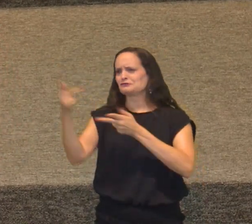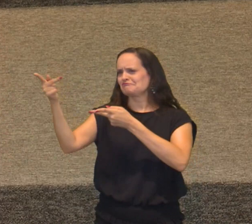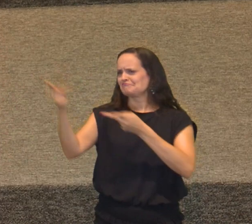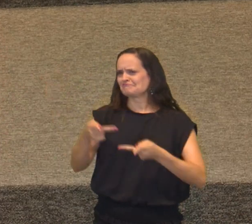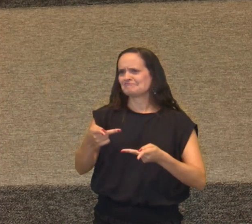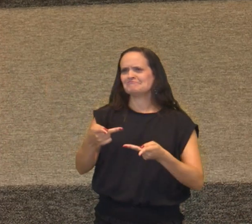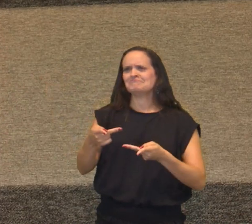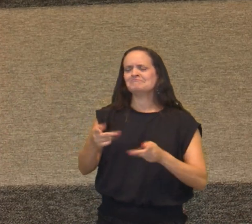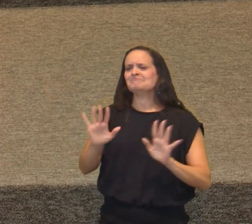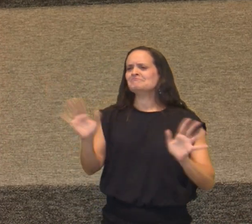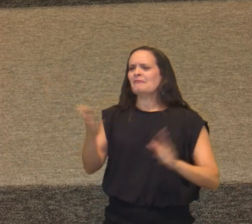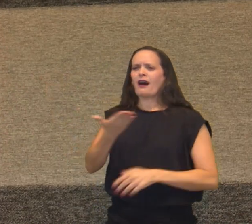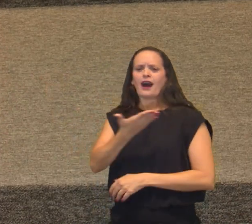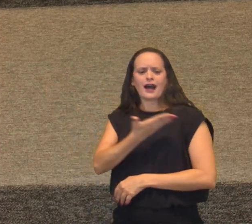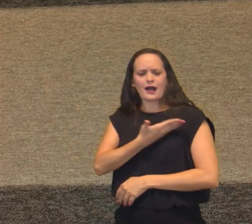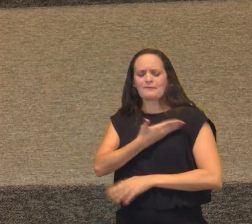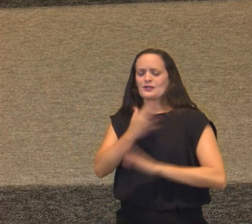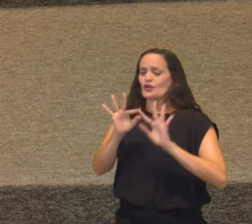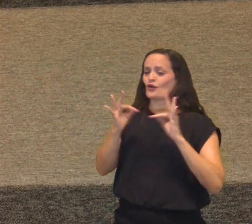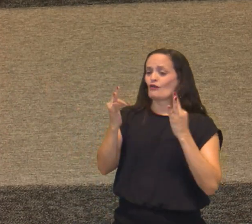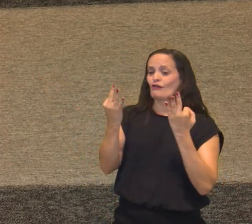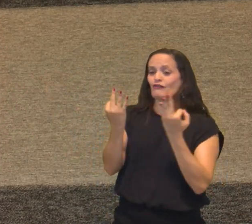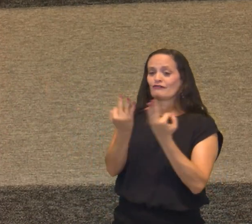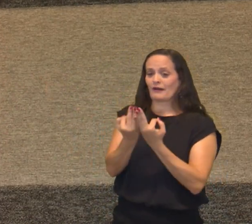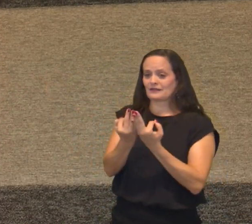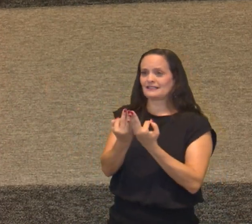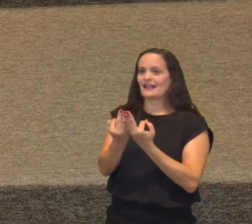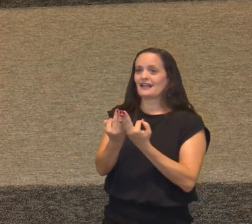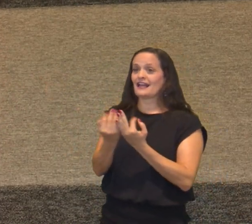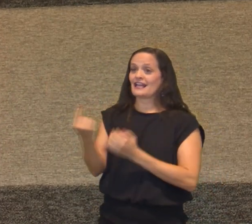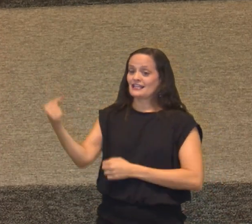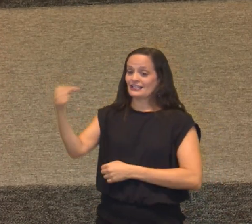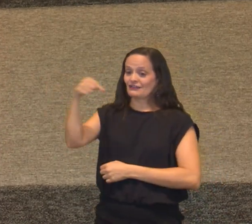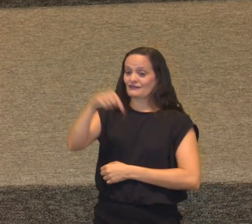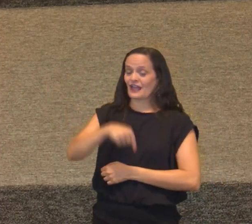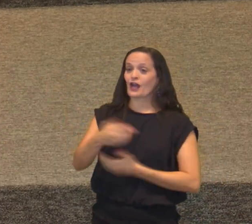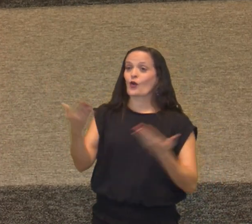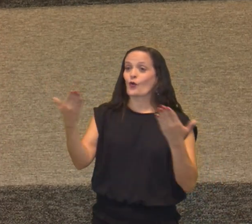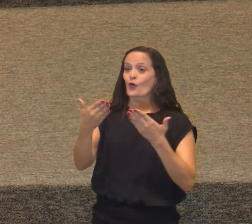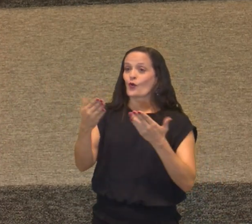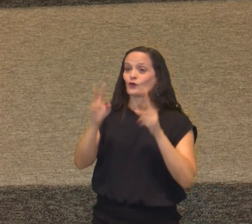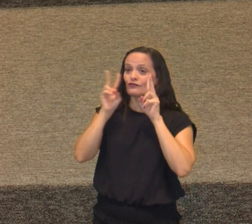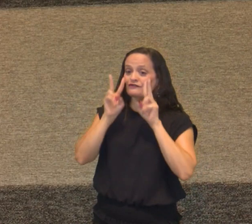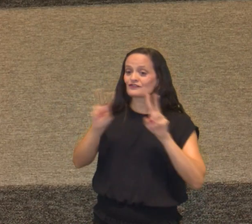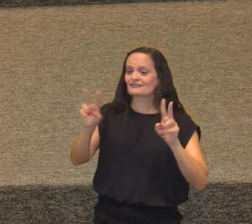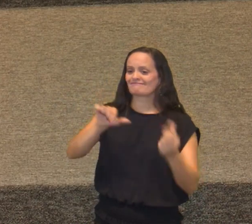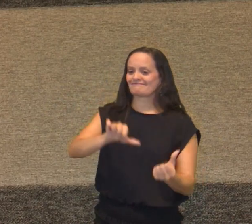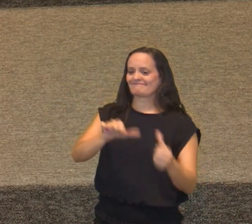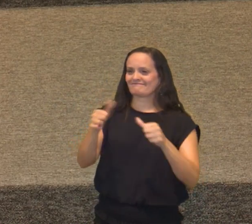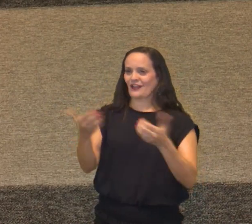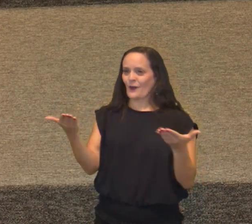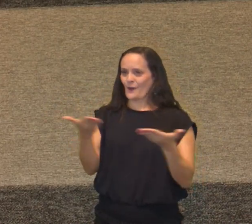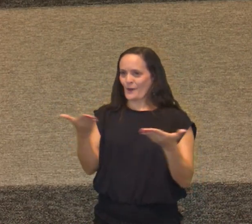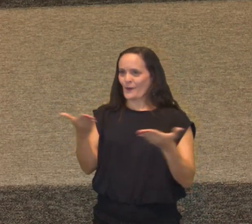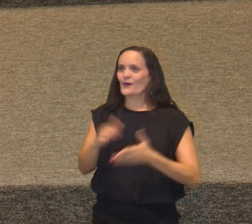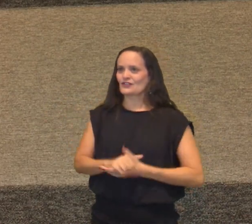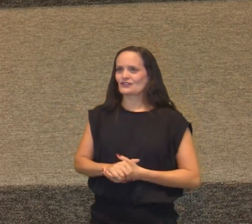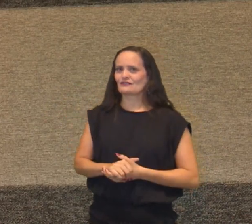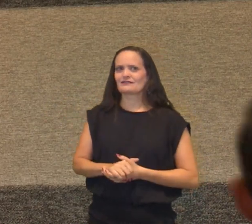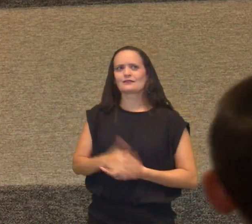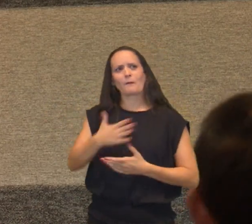sejam amigos, familiares que vieram acompanhar esta celebração, eu gostaria de dizer